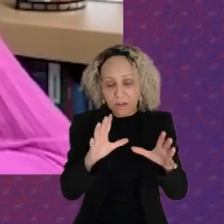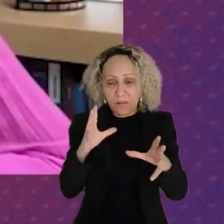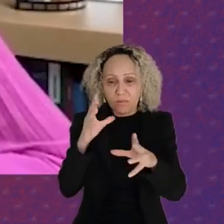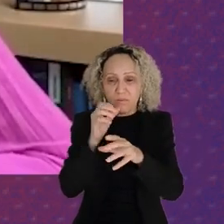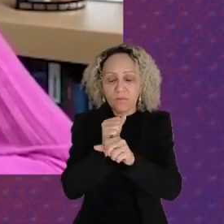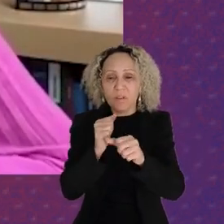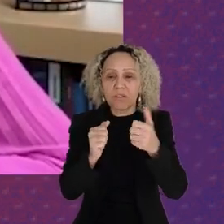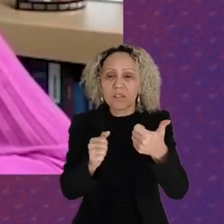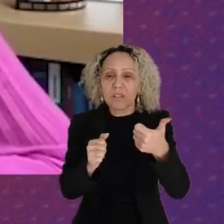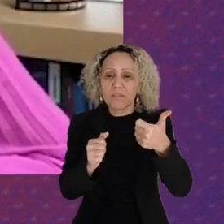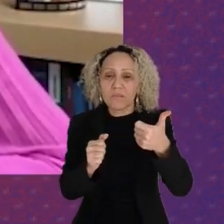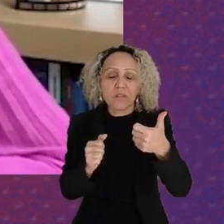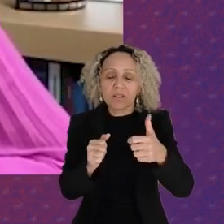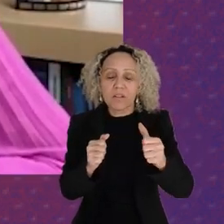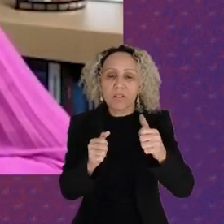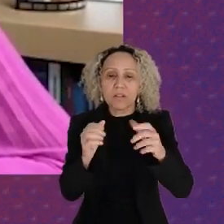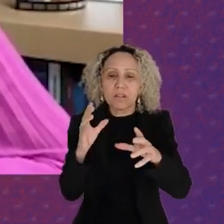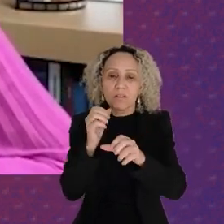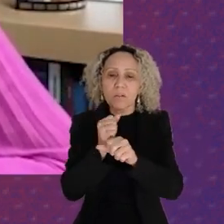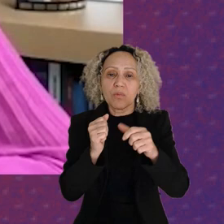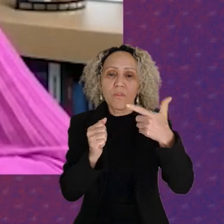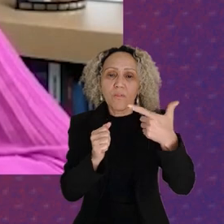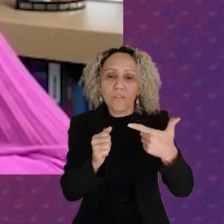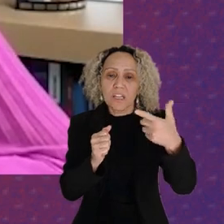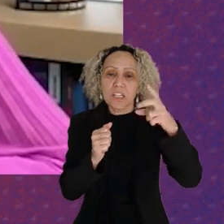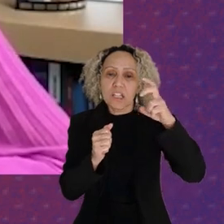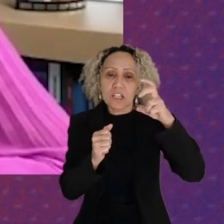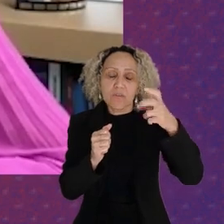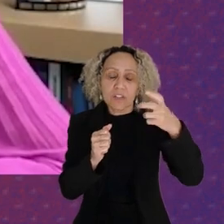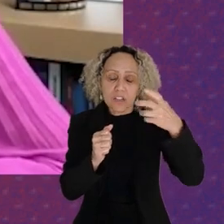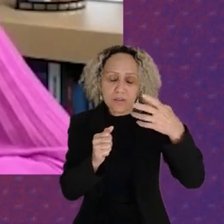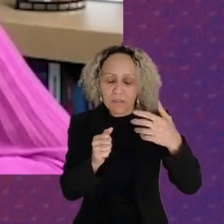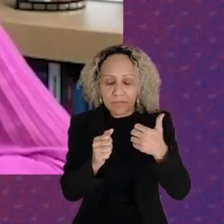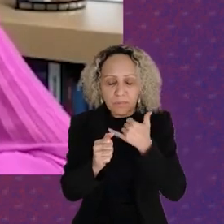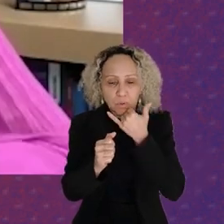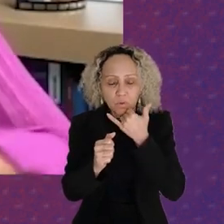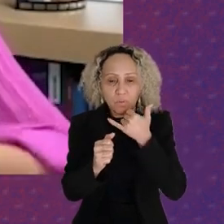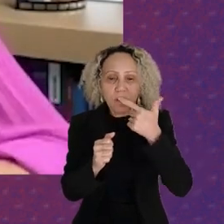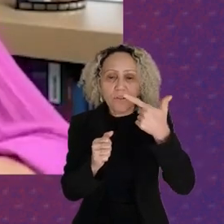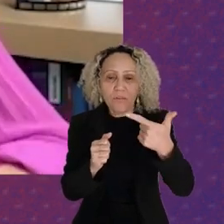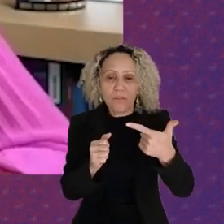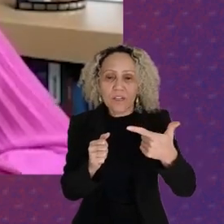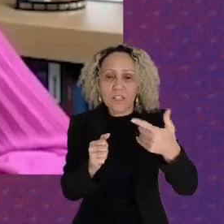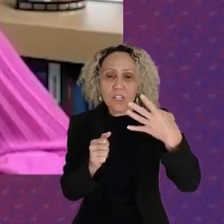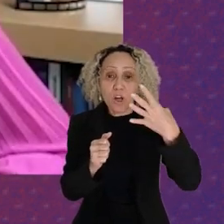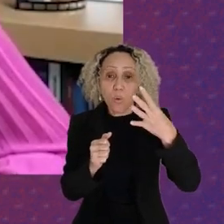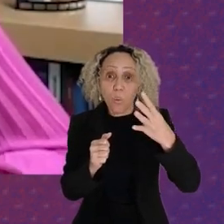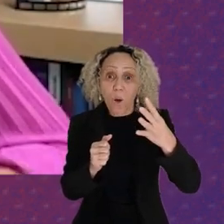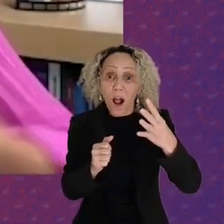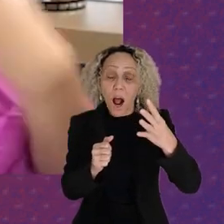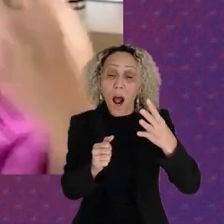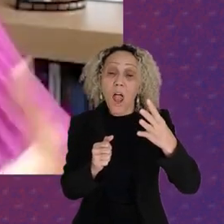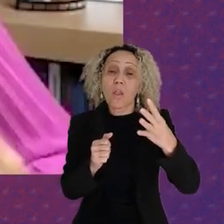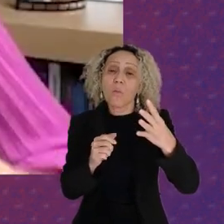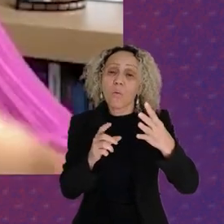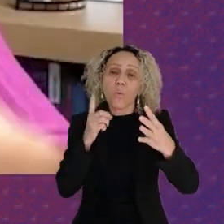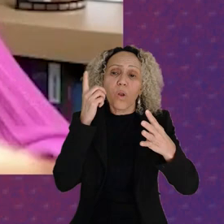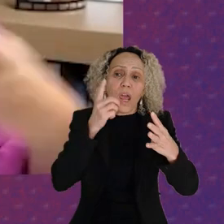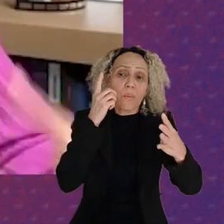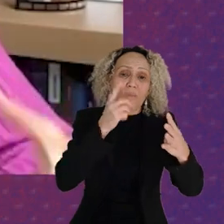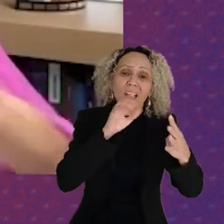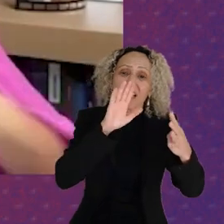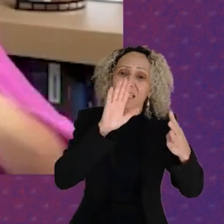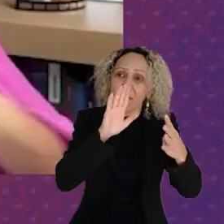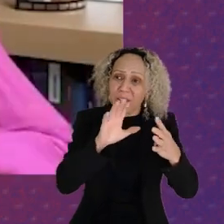só somos 5 mulheres. Então isso diz muito, a representatividade diz muito. Porque se somos poucas, nos afirmarmos